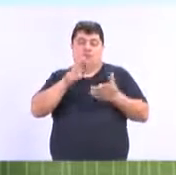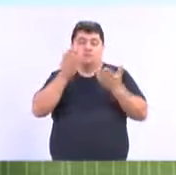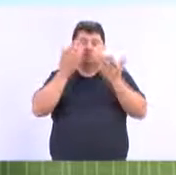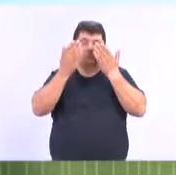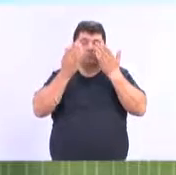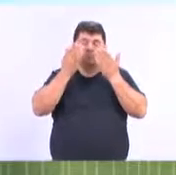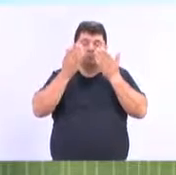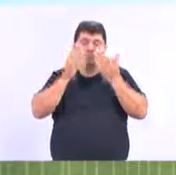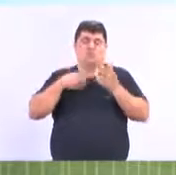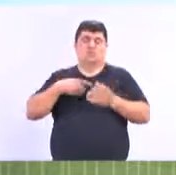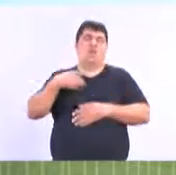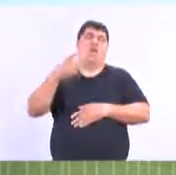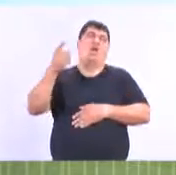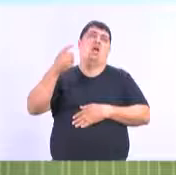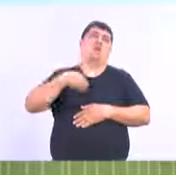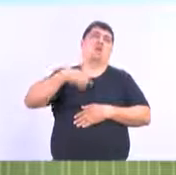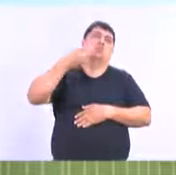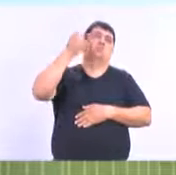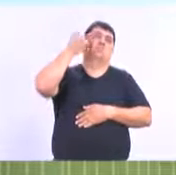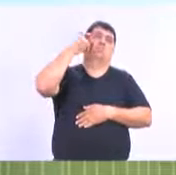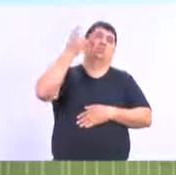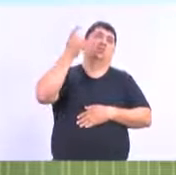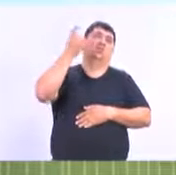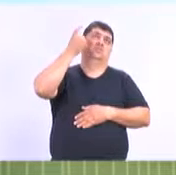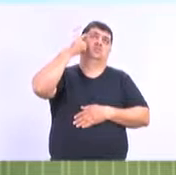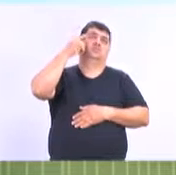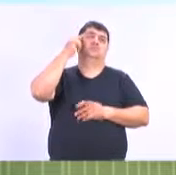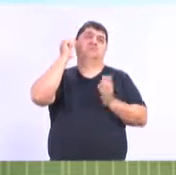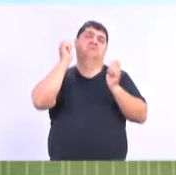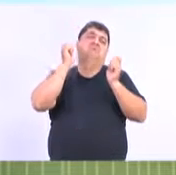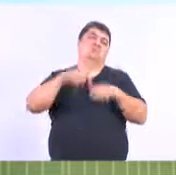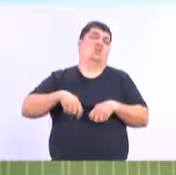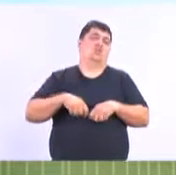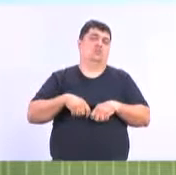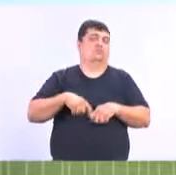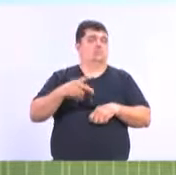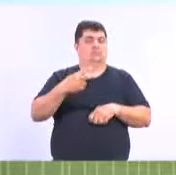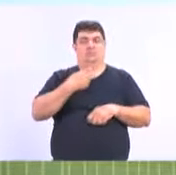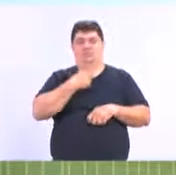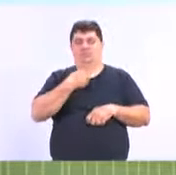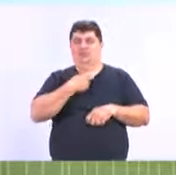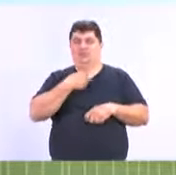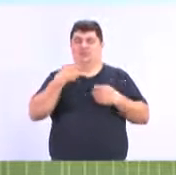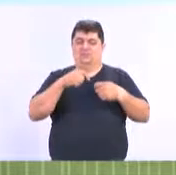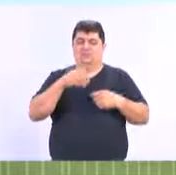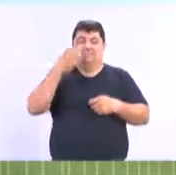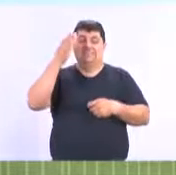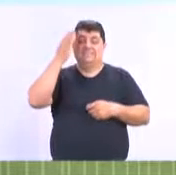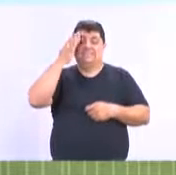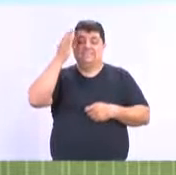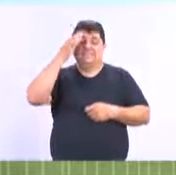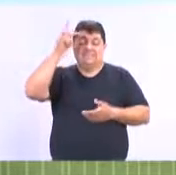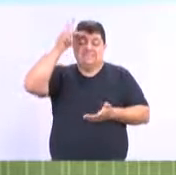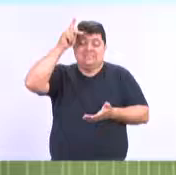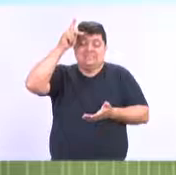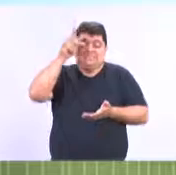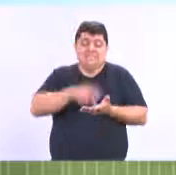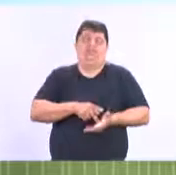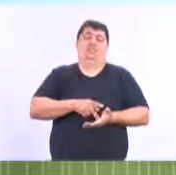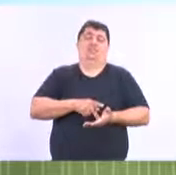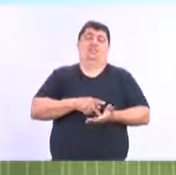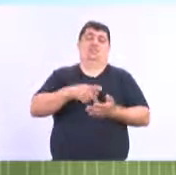somente naquele achismo. Ah, eu penso que pode ser feito assim. Não, eu estou fazendo isso porque o meu